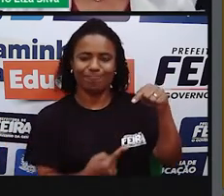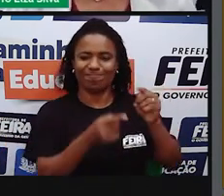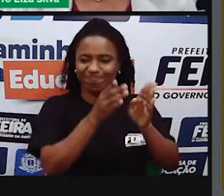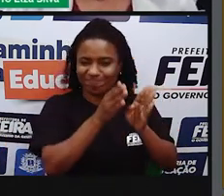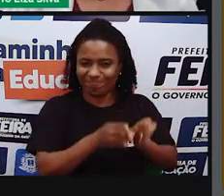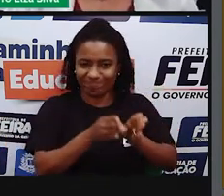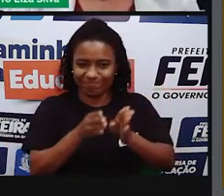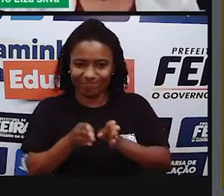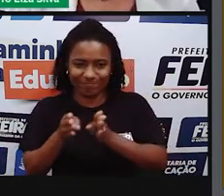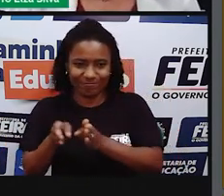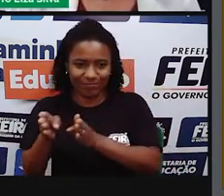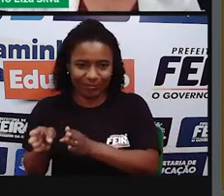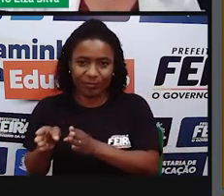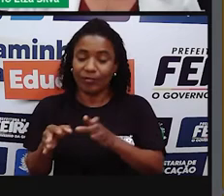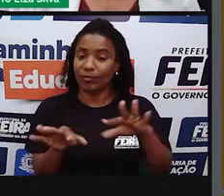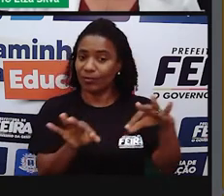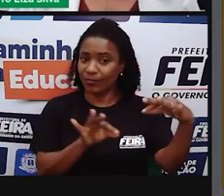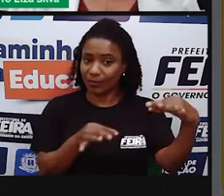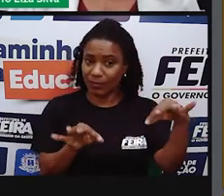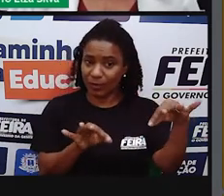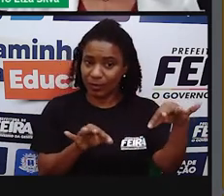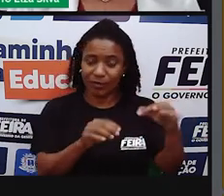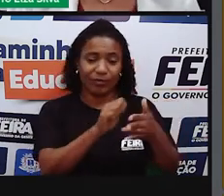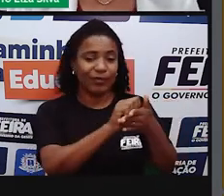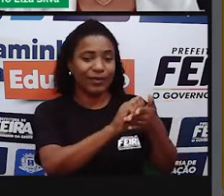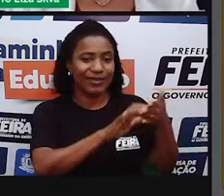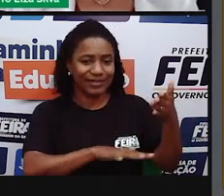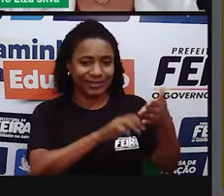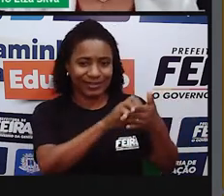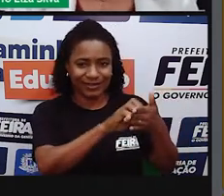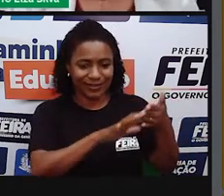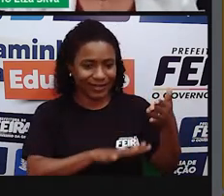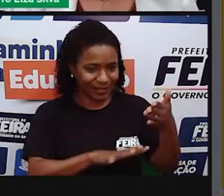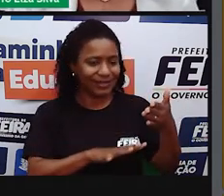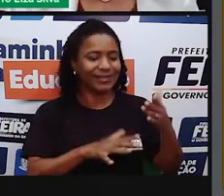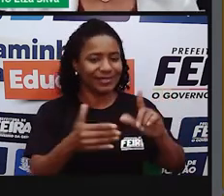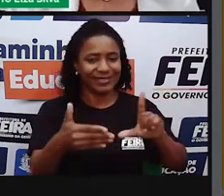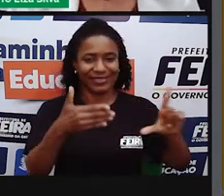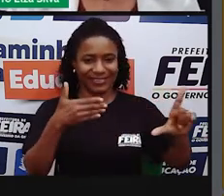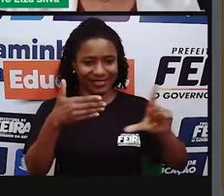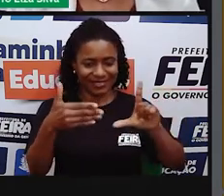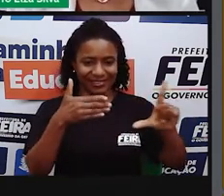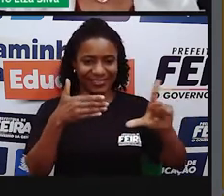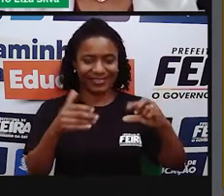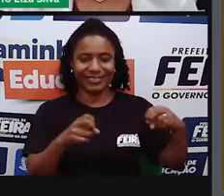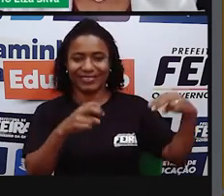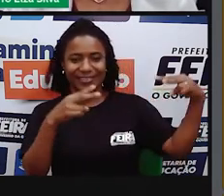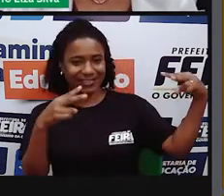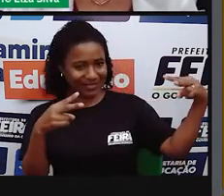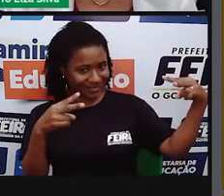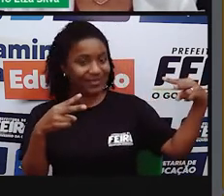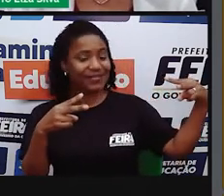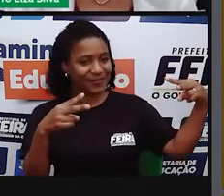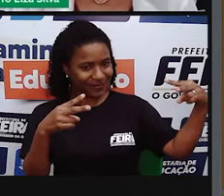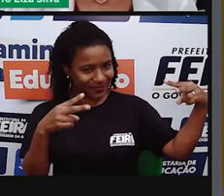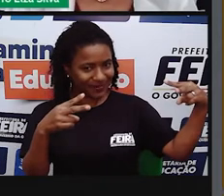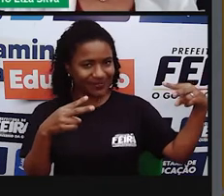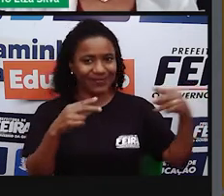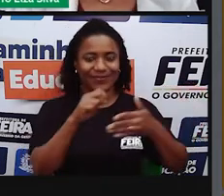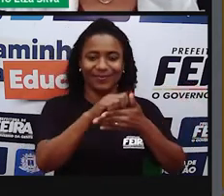caderno. Quando você for realizar atividades durante a nossa aula, coloque o título Class